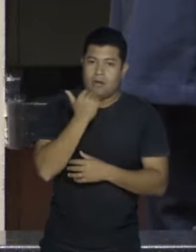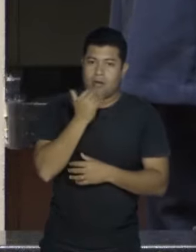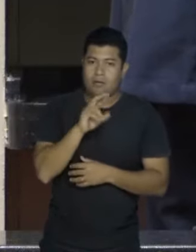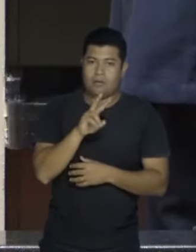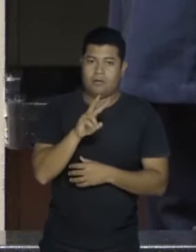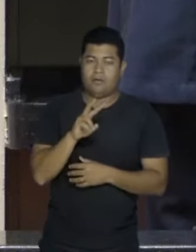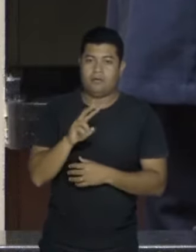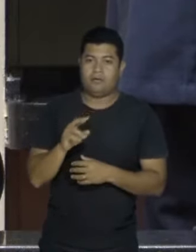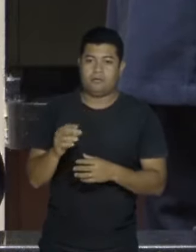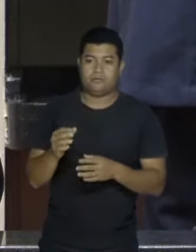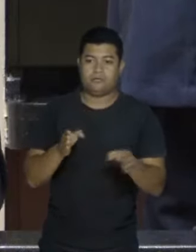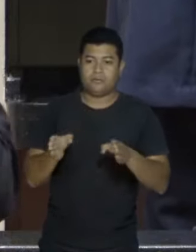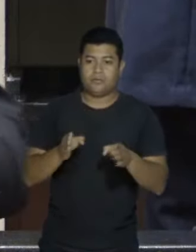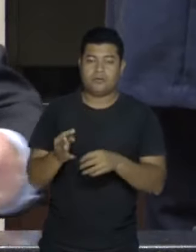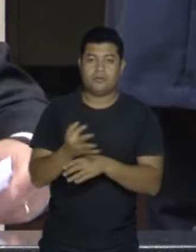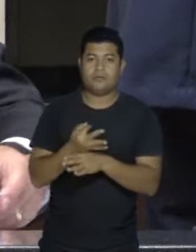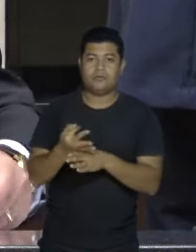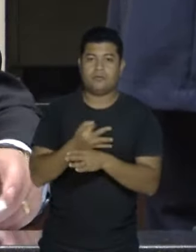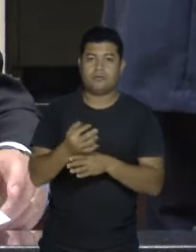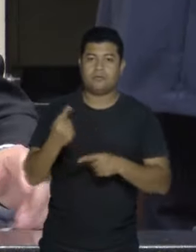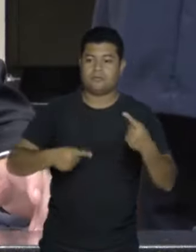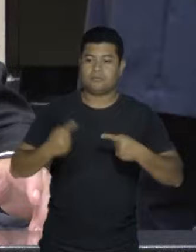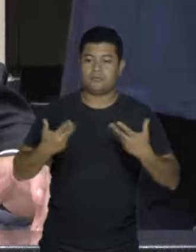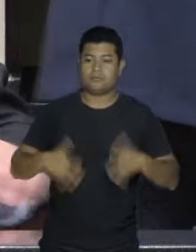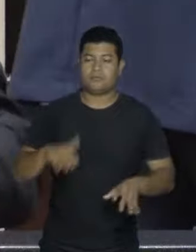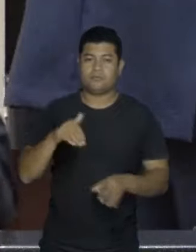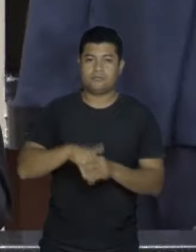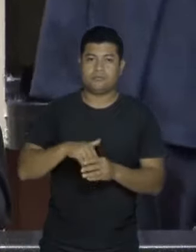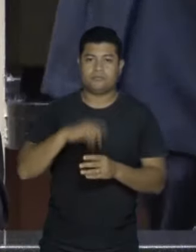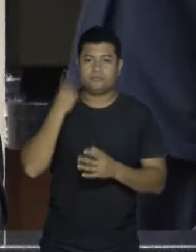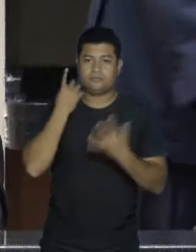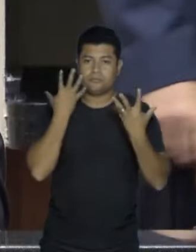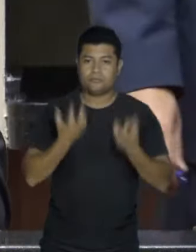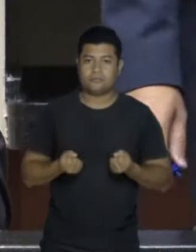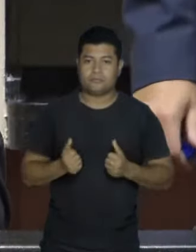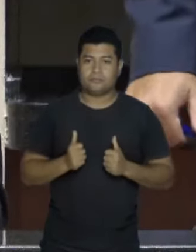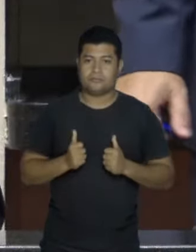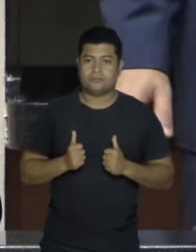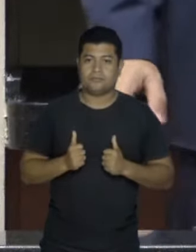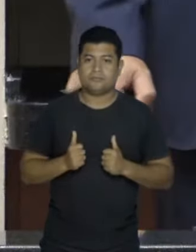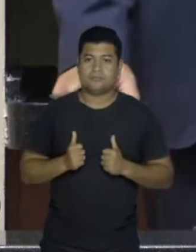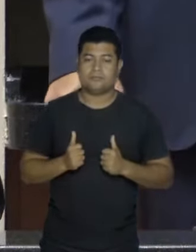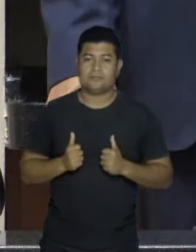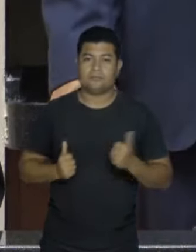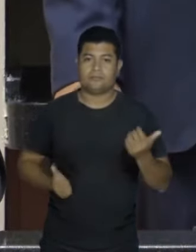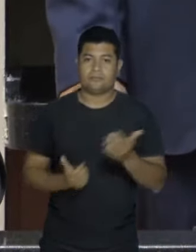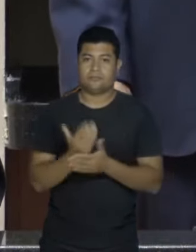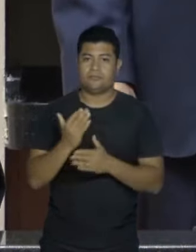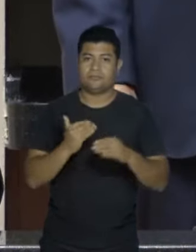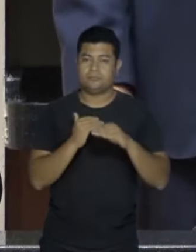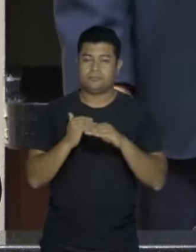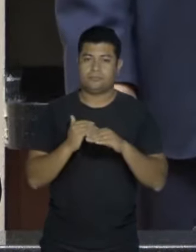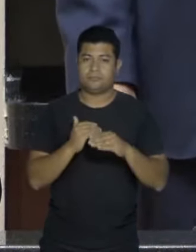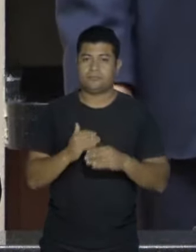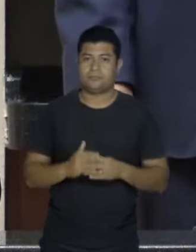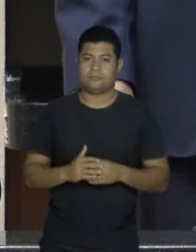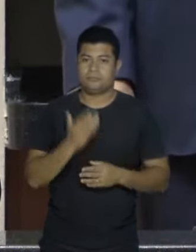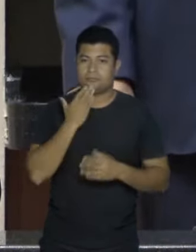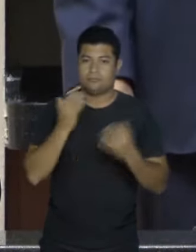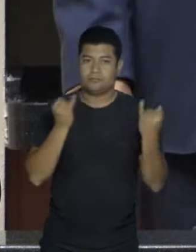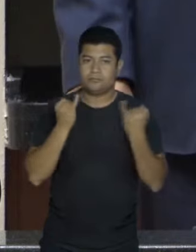em discussão lá vendo Quem Queira discutir em votação deputados que aprovam permanece como se encontra aprovado por unanimidade